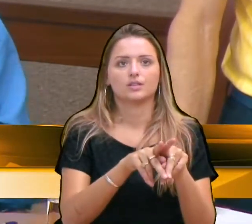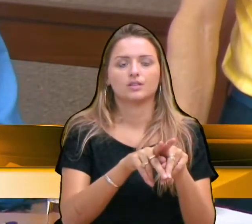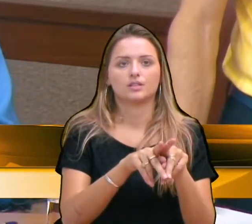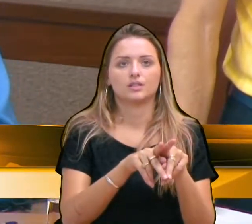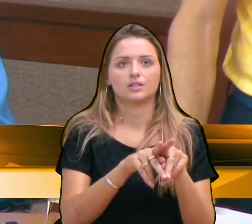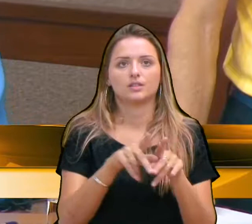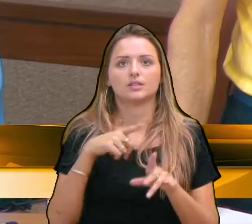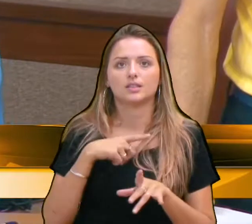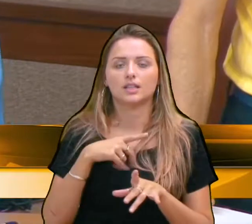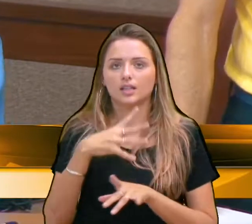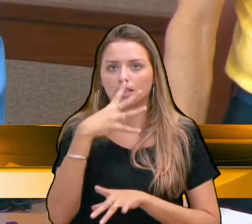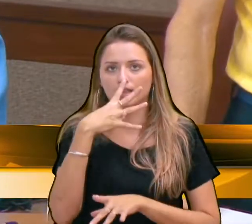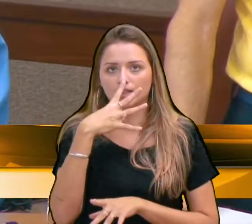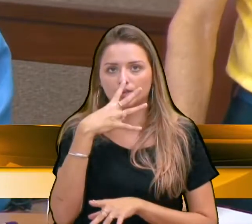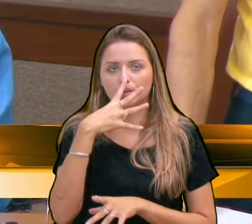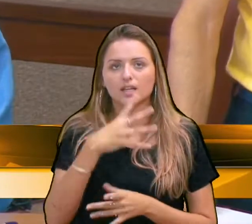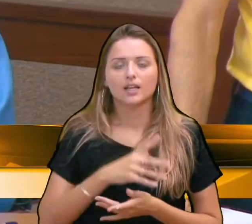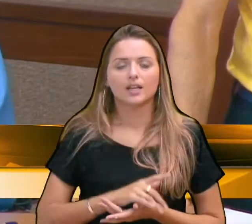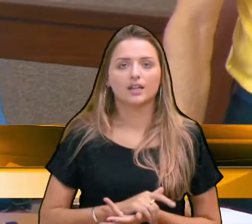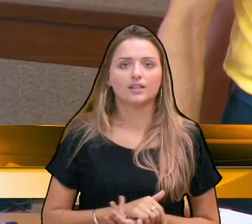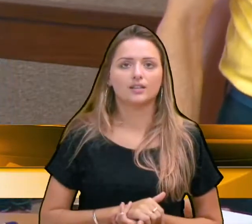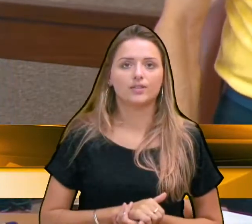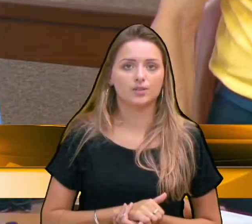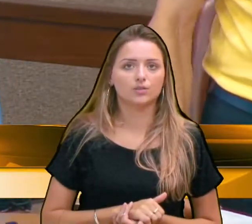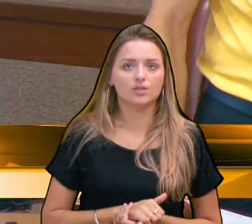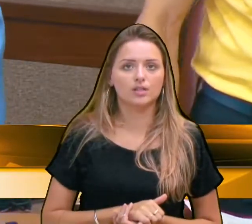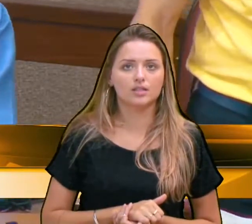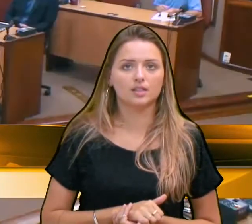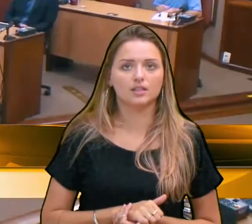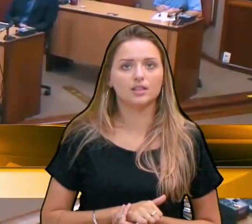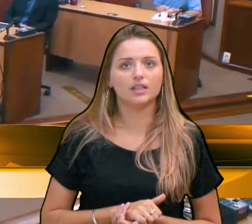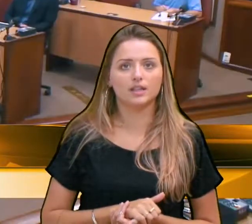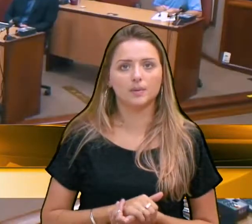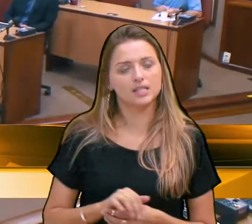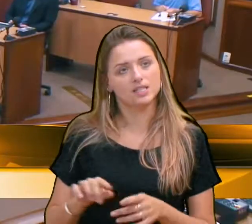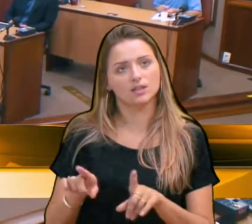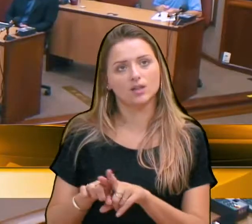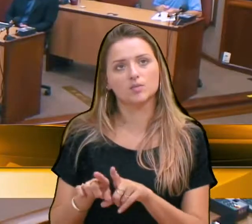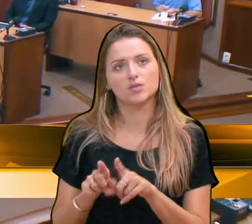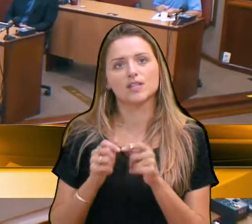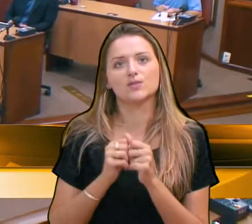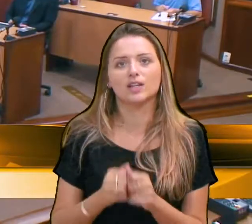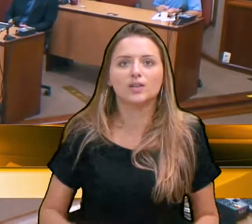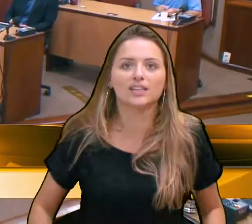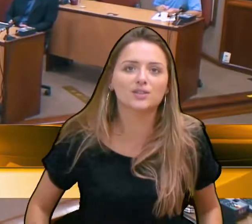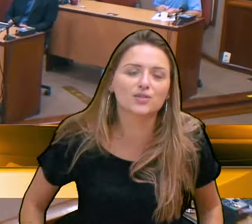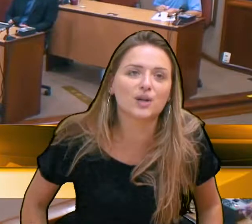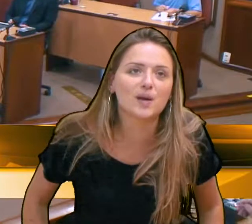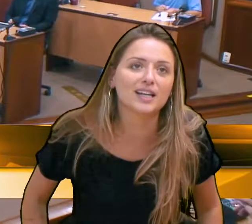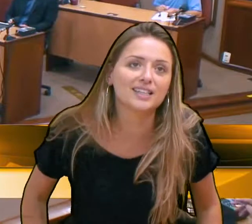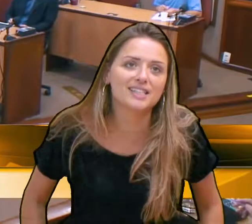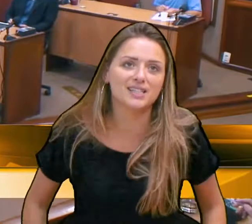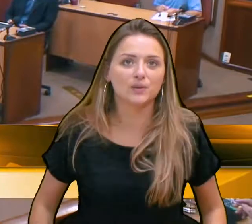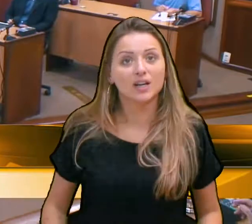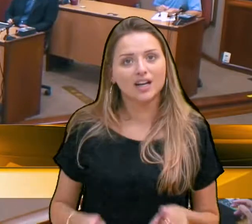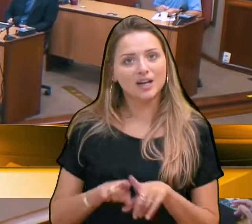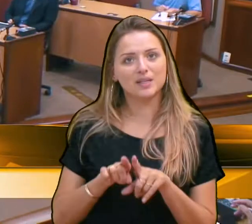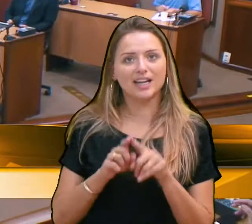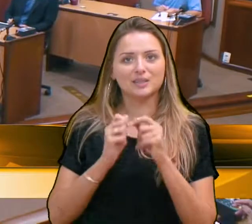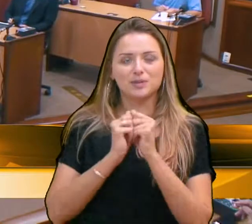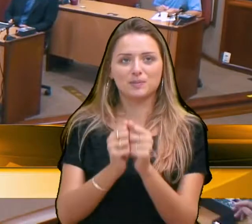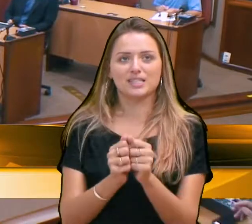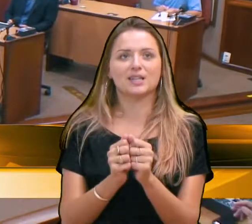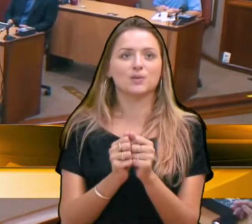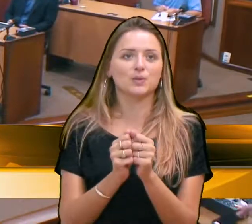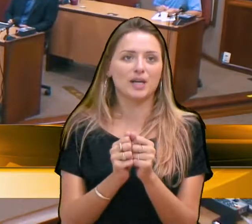seja contemplada. Obrigado, era isso. Obrigado, vereador Bandeira. Essa é uma luta antiga daquele pessoal, da sua comunidade, que